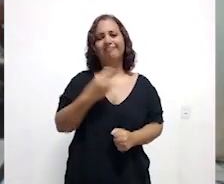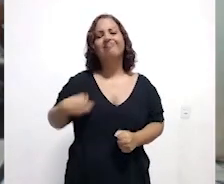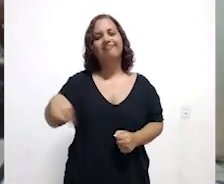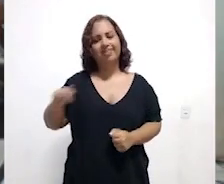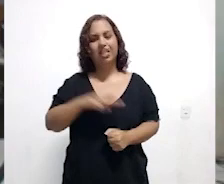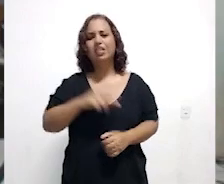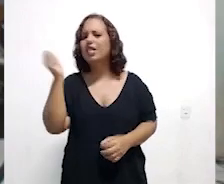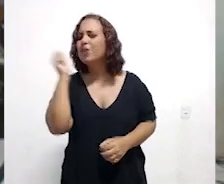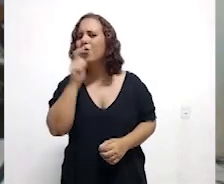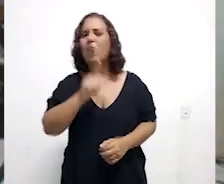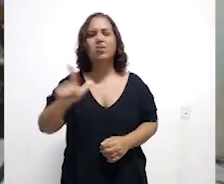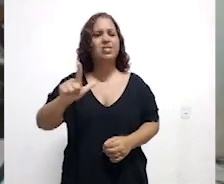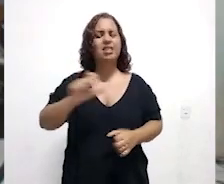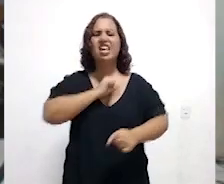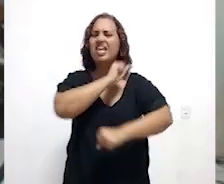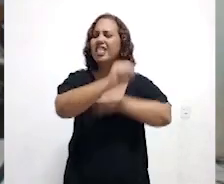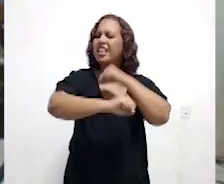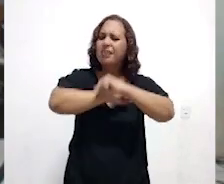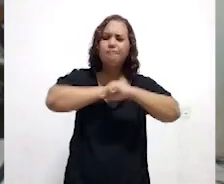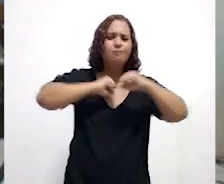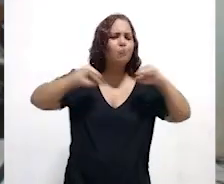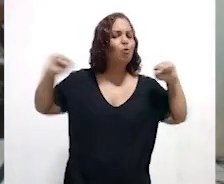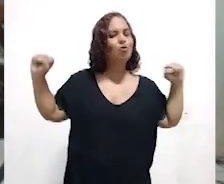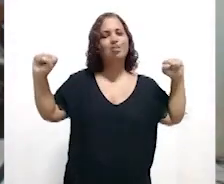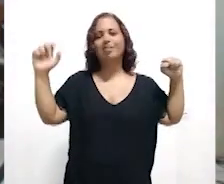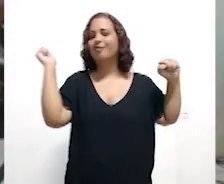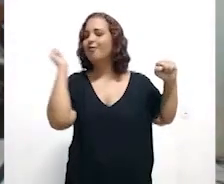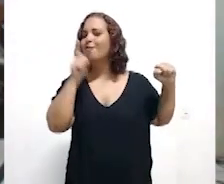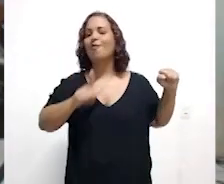que muitas vezes está